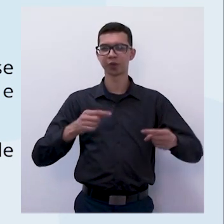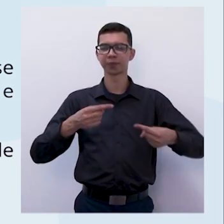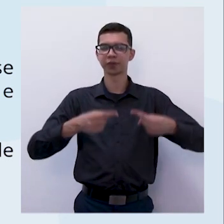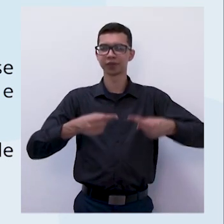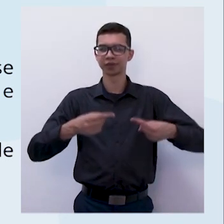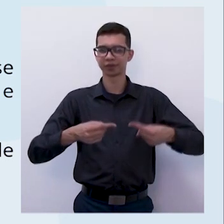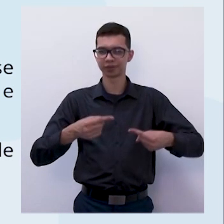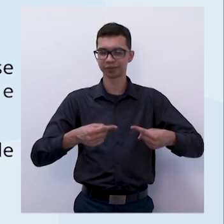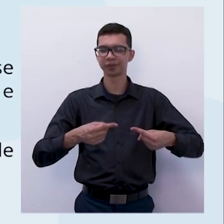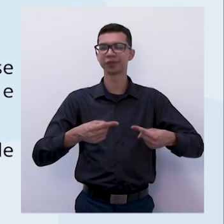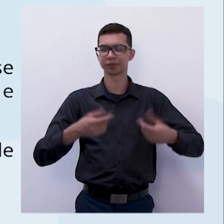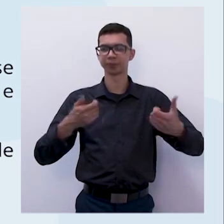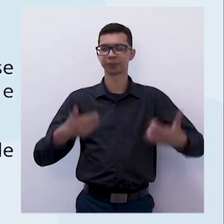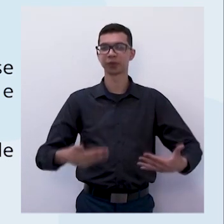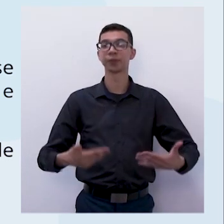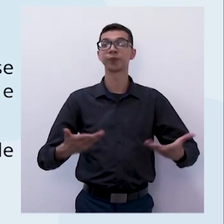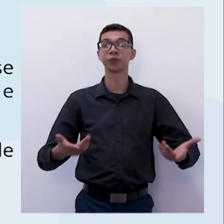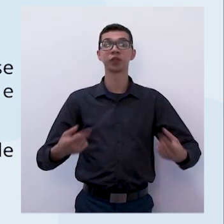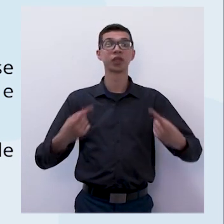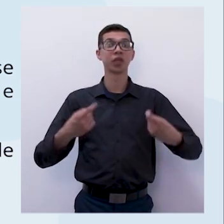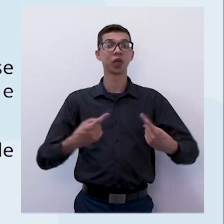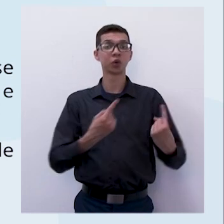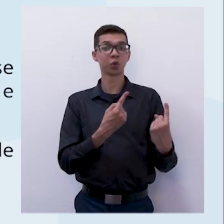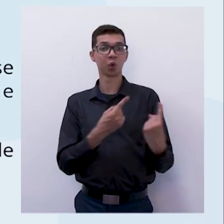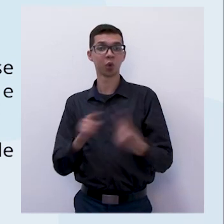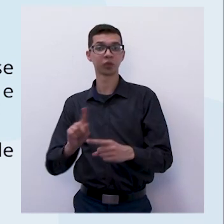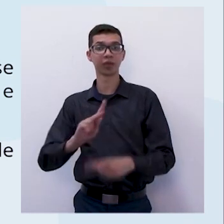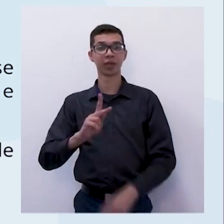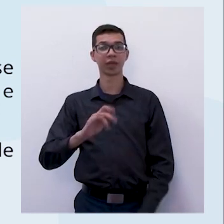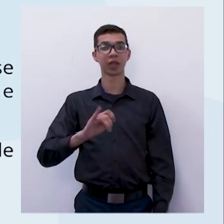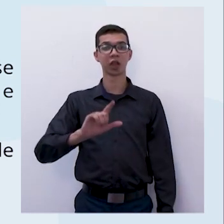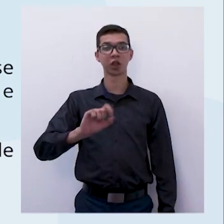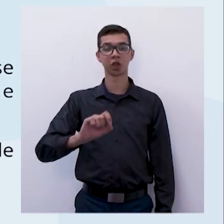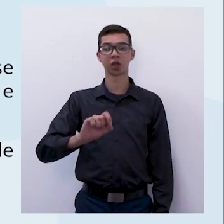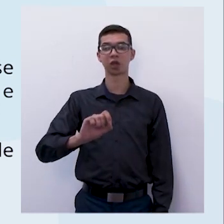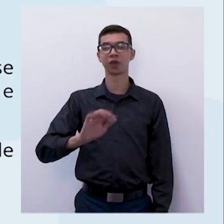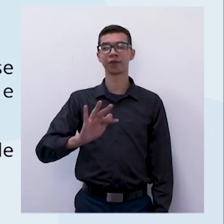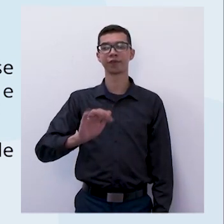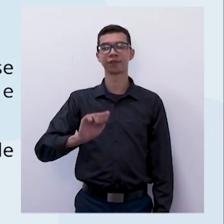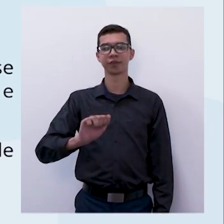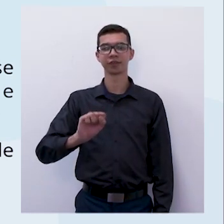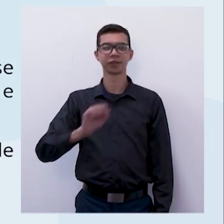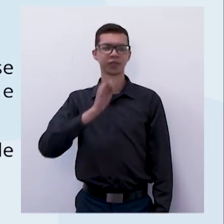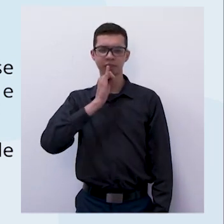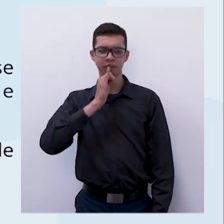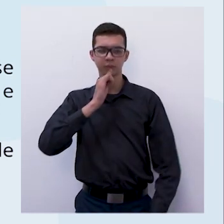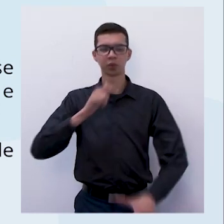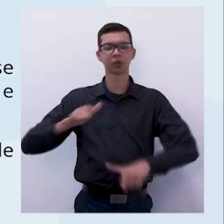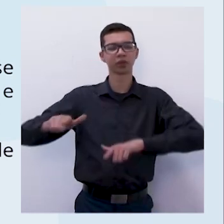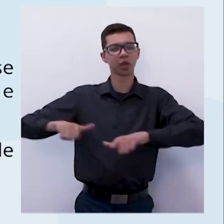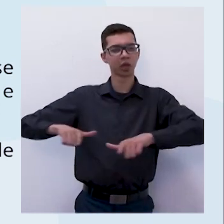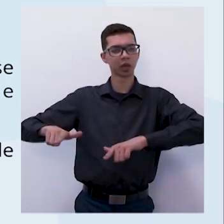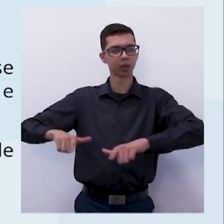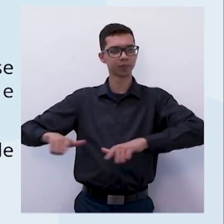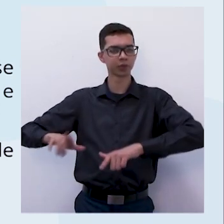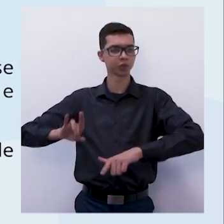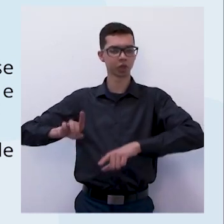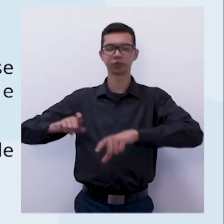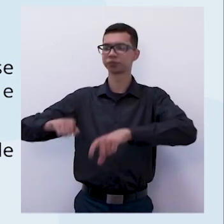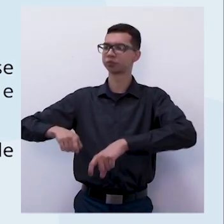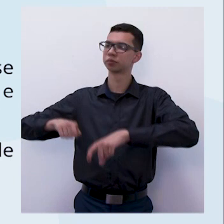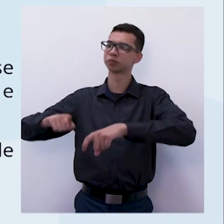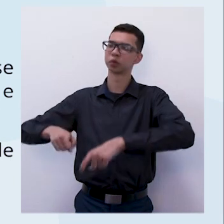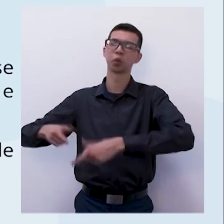eles declaravam guerras contra os ilotas, guerras fictícias, né? Os ilotas estão lá trabalhando nas terras